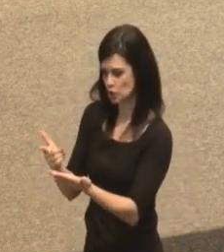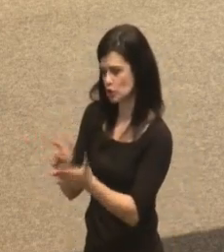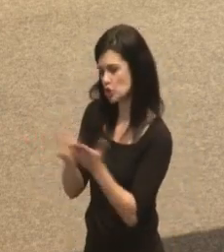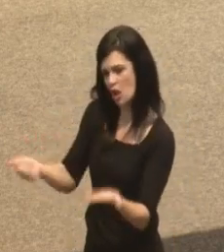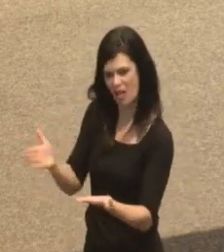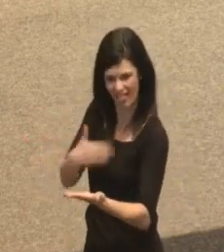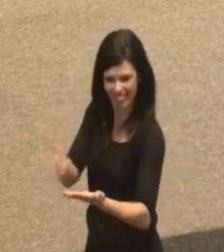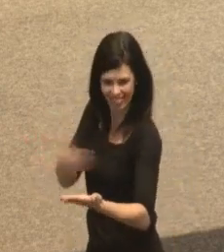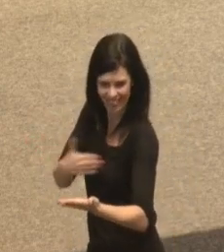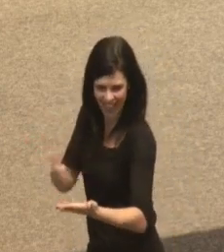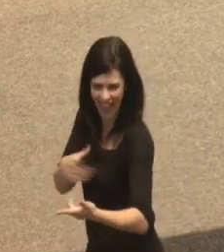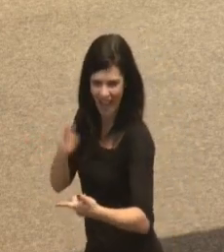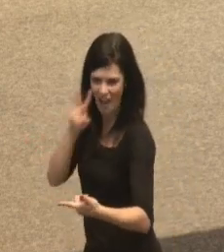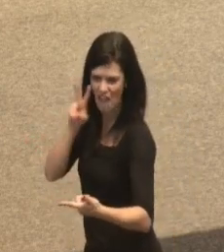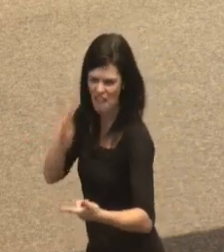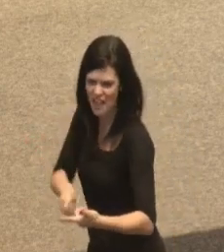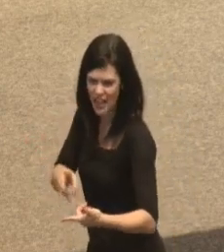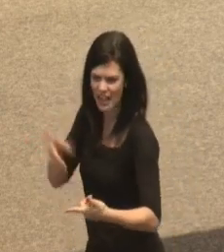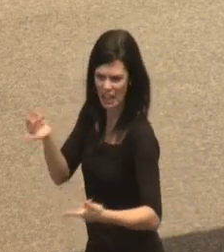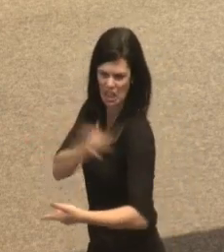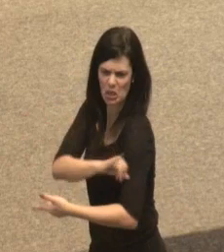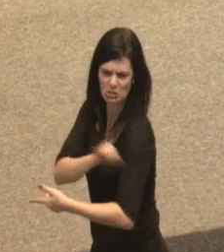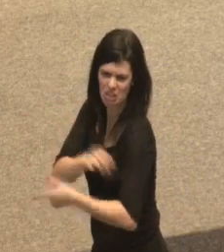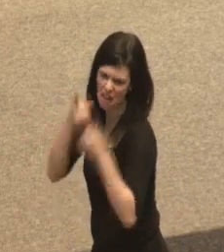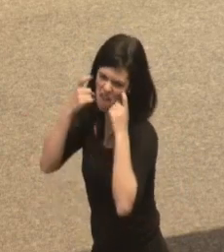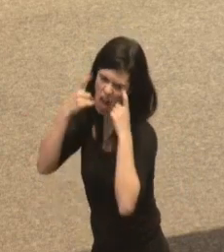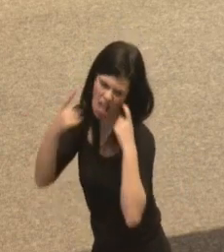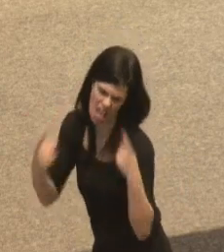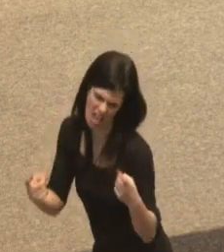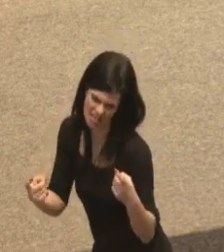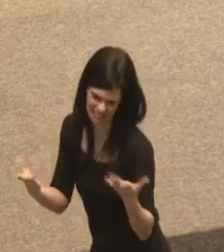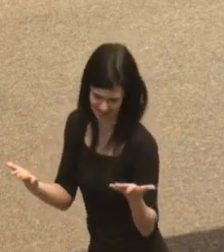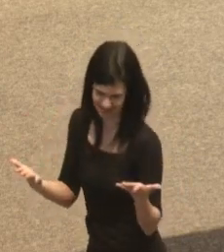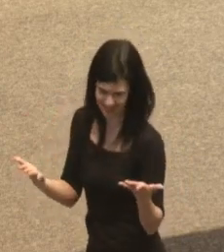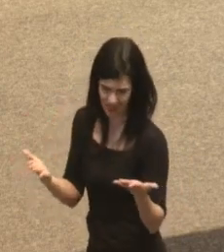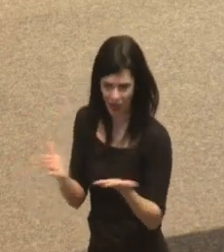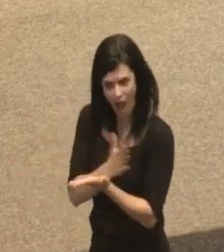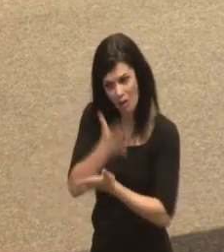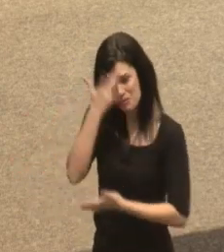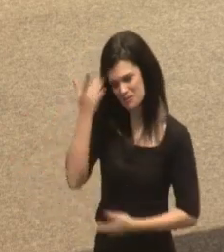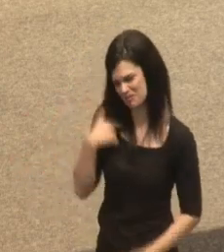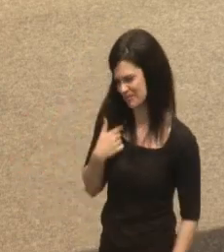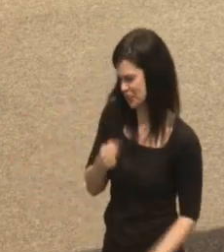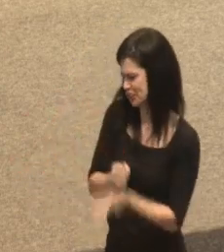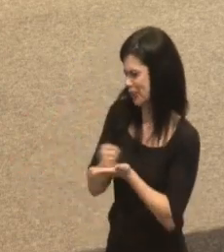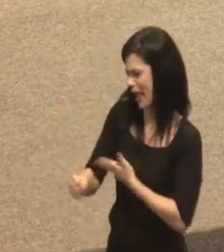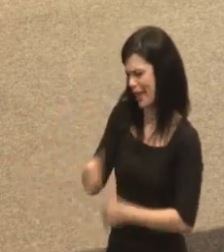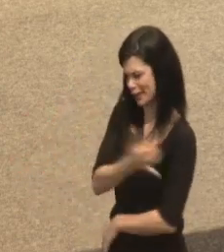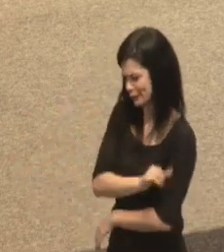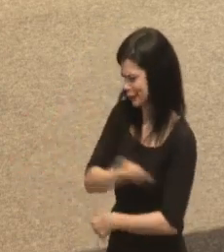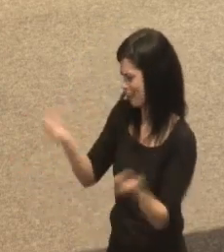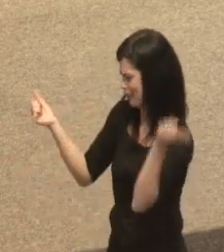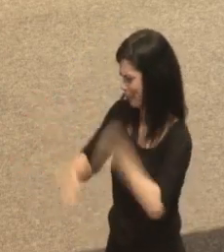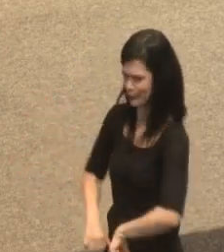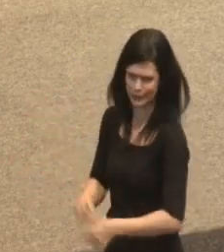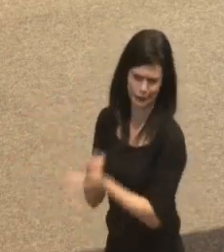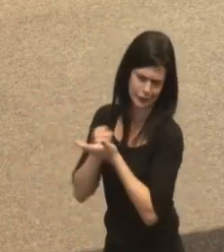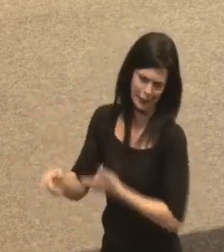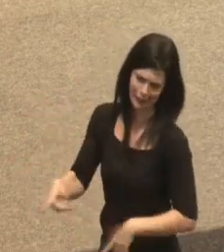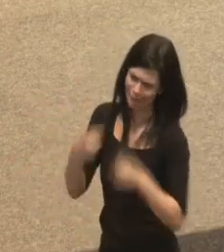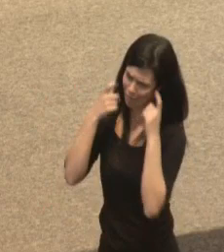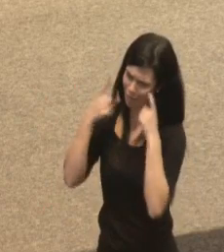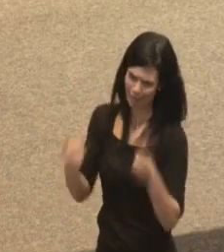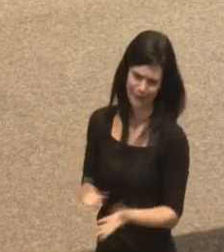acompanha, alguns acham que não tem jeito, mas o amor de Deus, o amor e o poder de Cristo Jesus